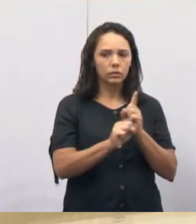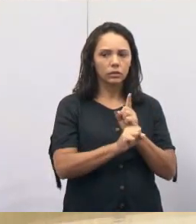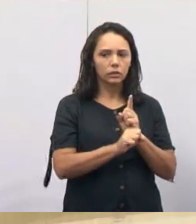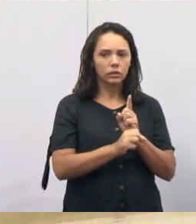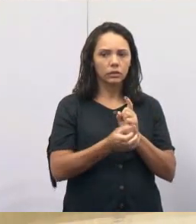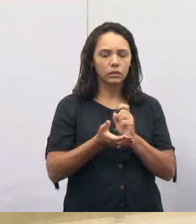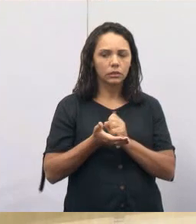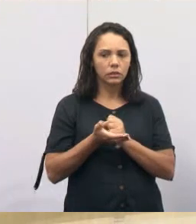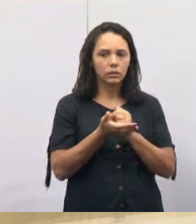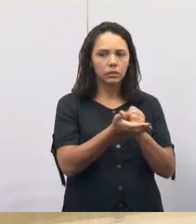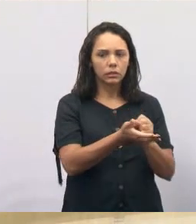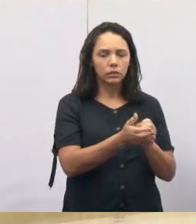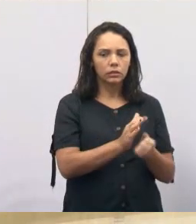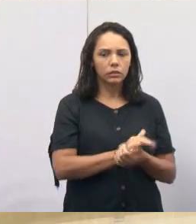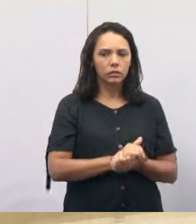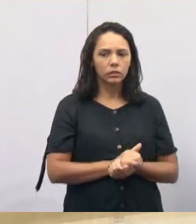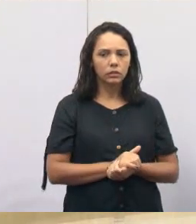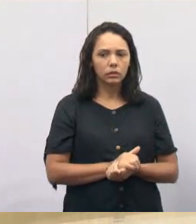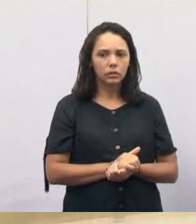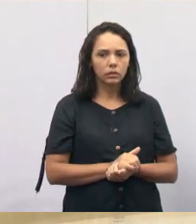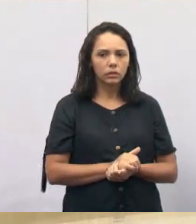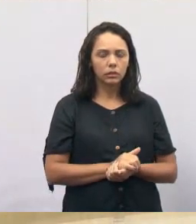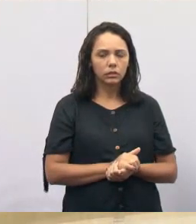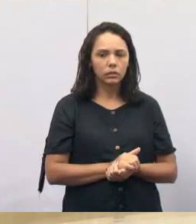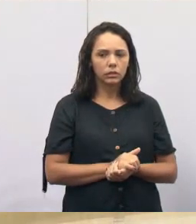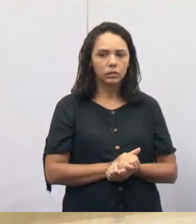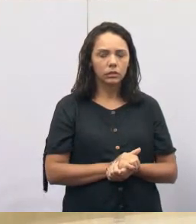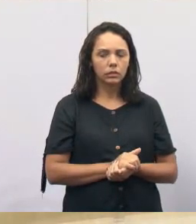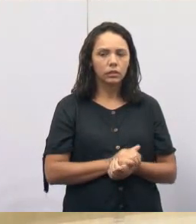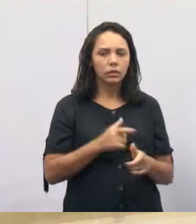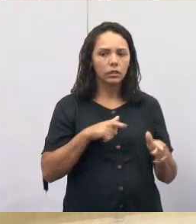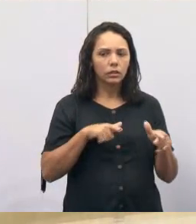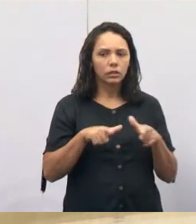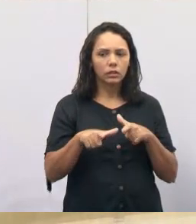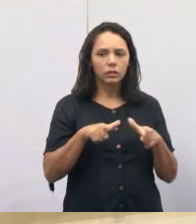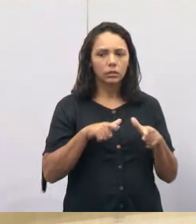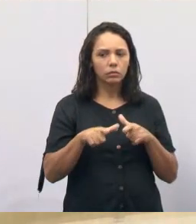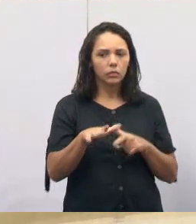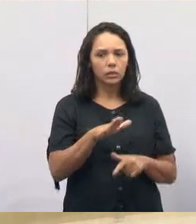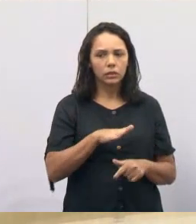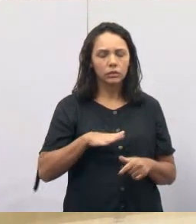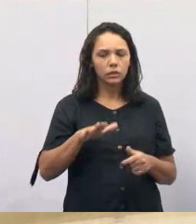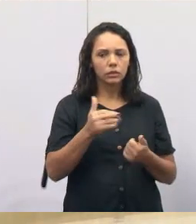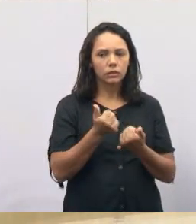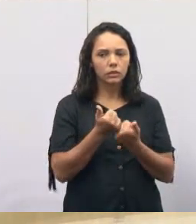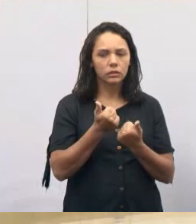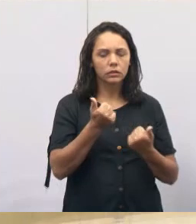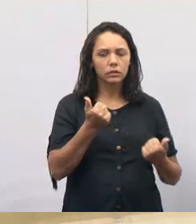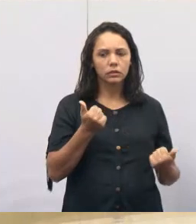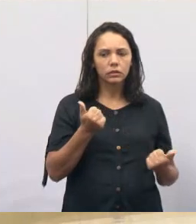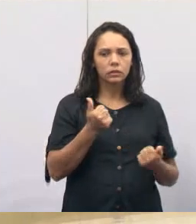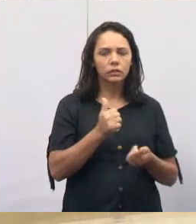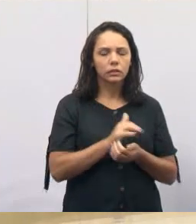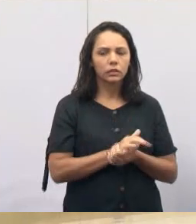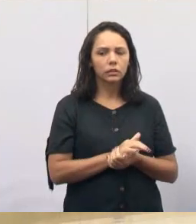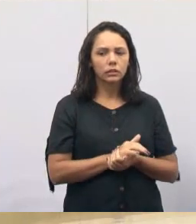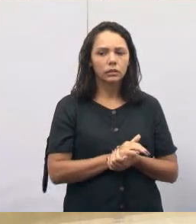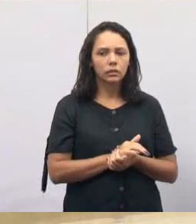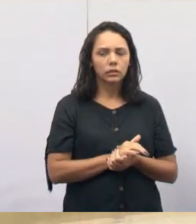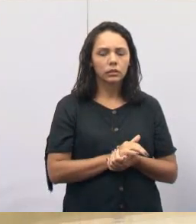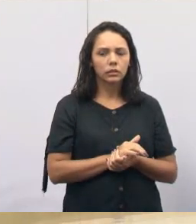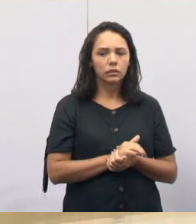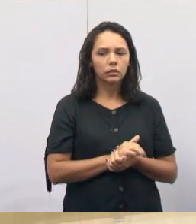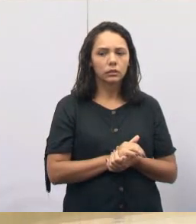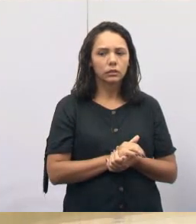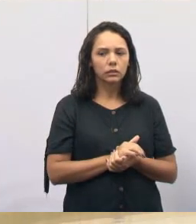agente social, agente comunitário, auxiliar de serviços gerais, oficial de serviços municipais, agente de serviços